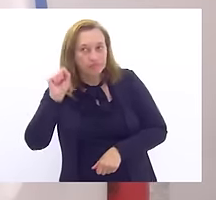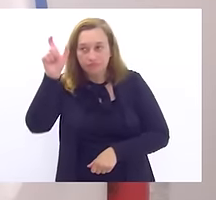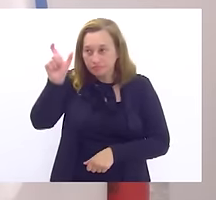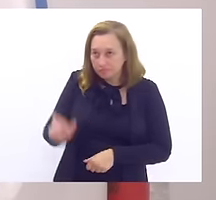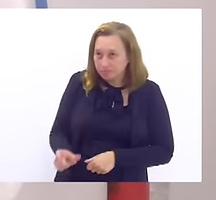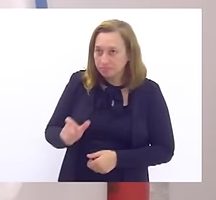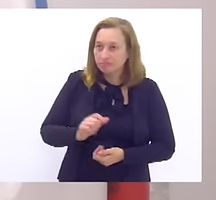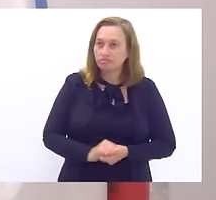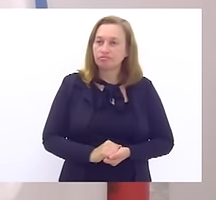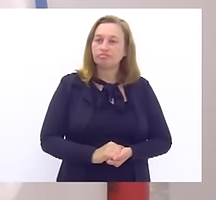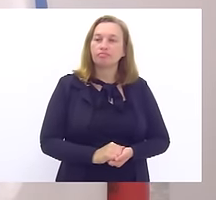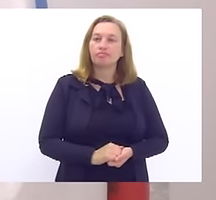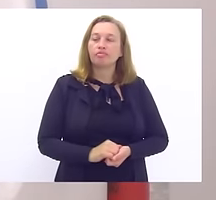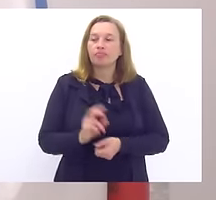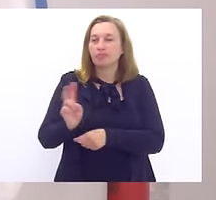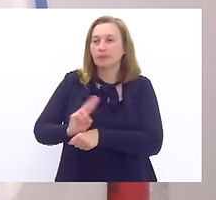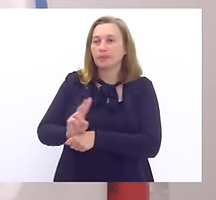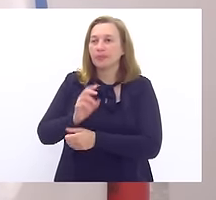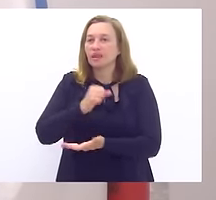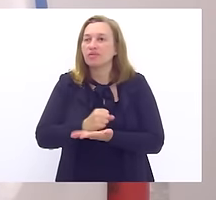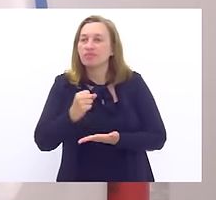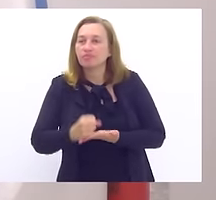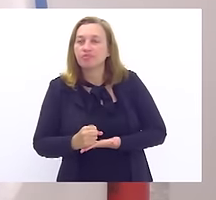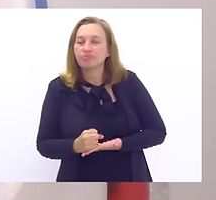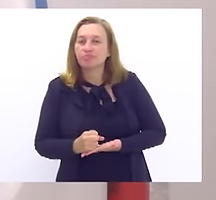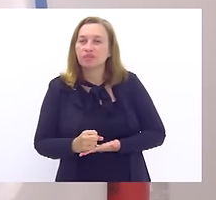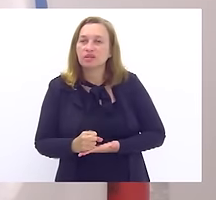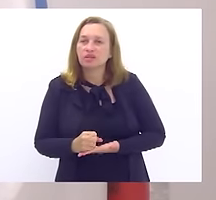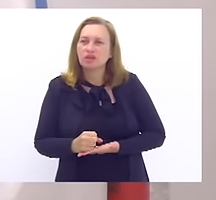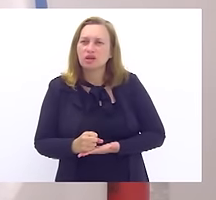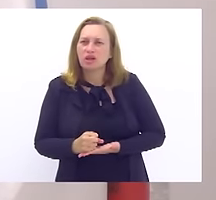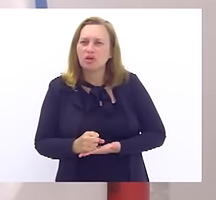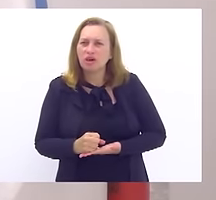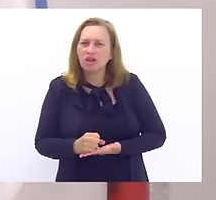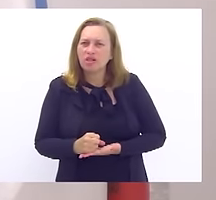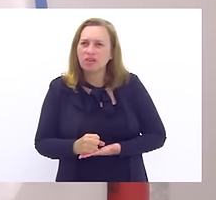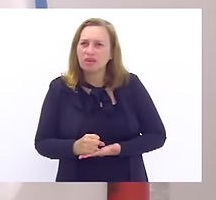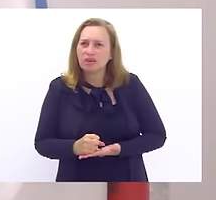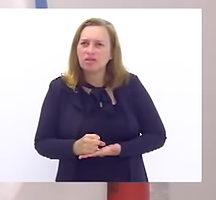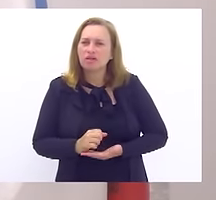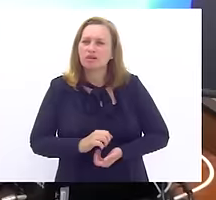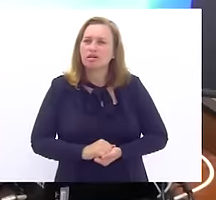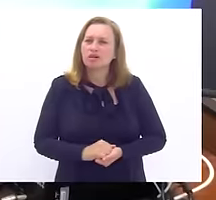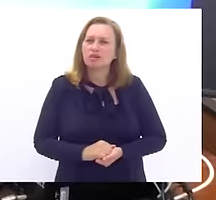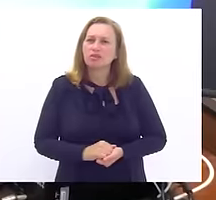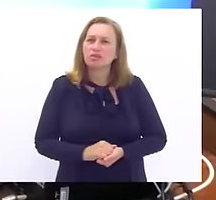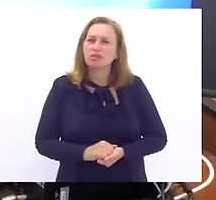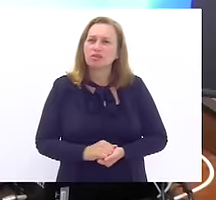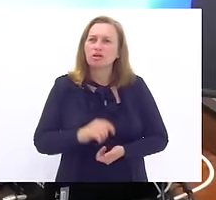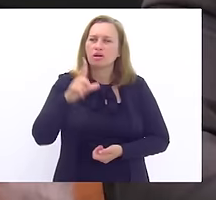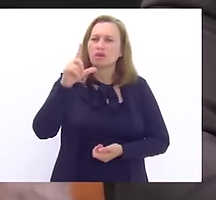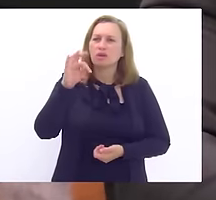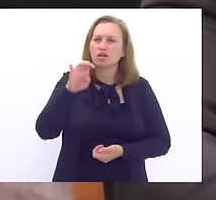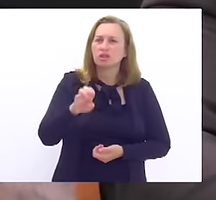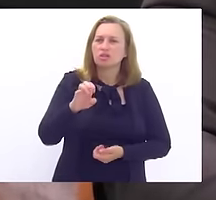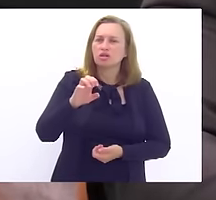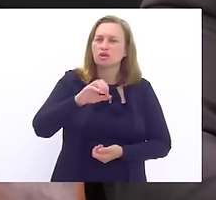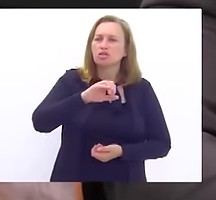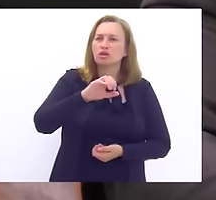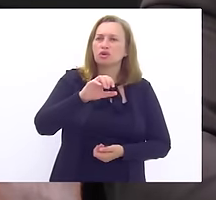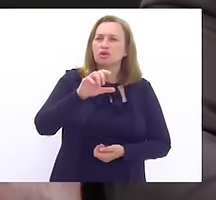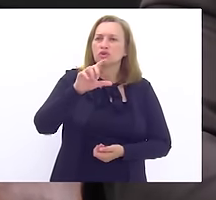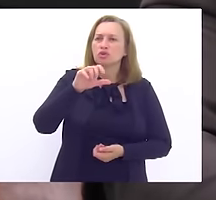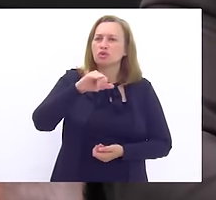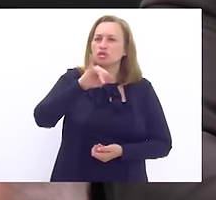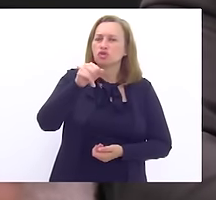pessoa o fiscal do contrato é se chama lote 1 José Mauro Monteiro